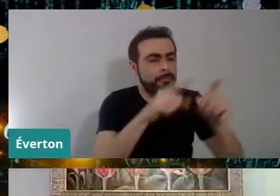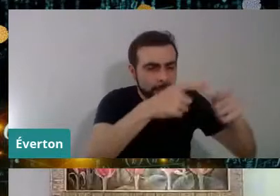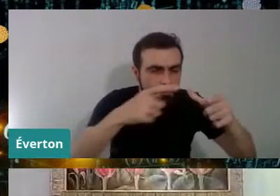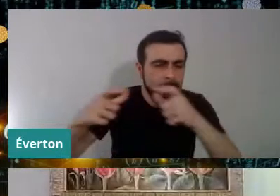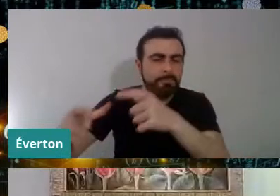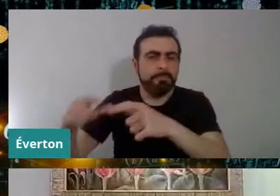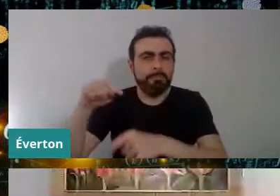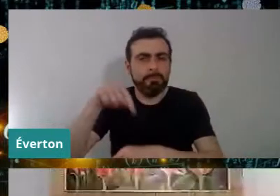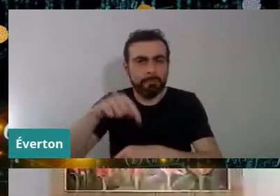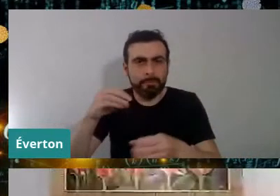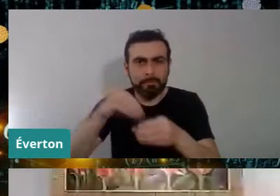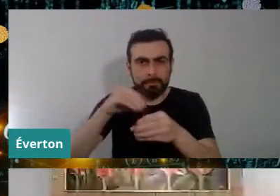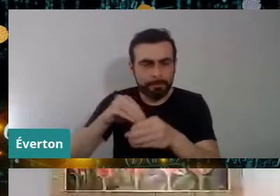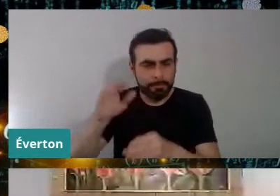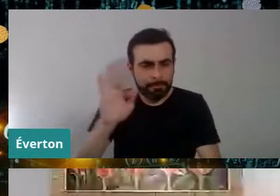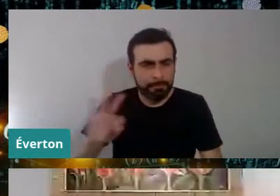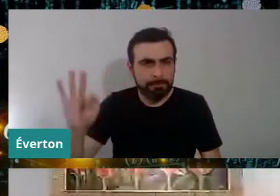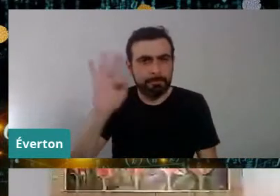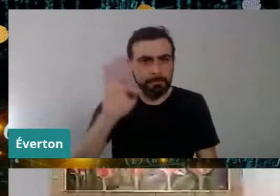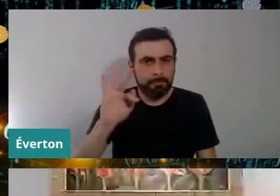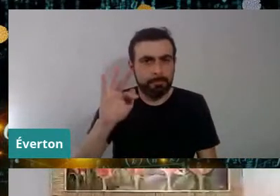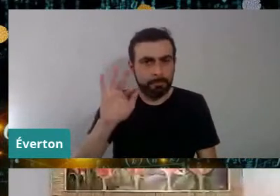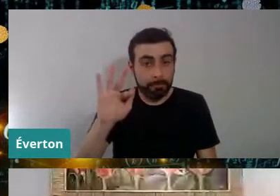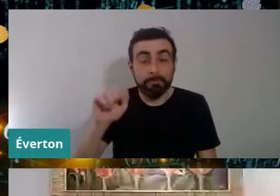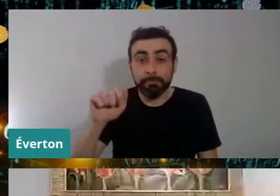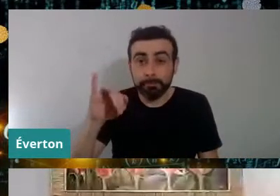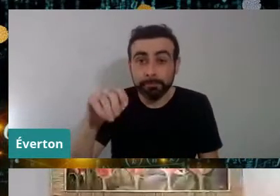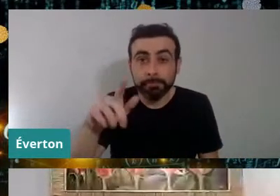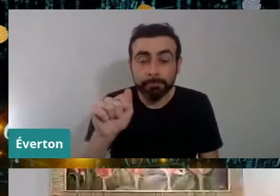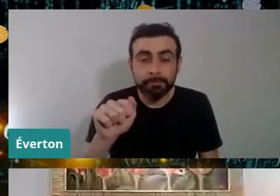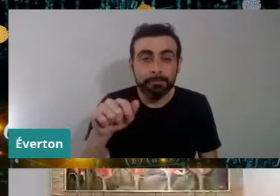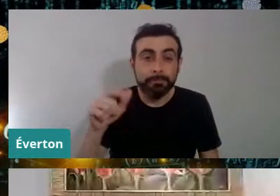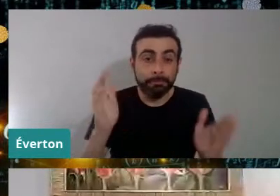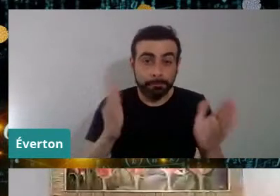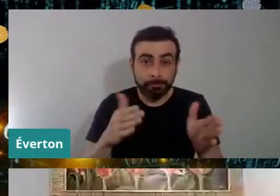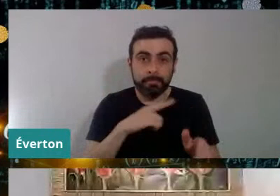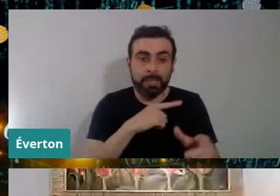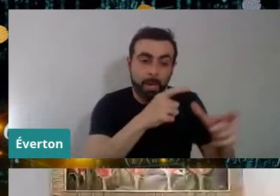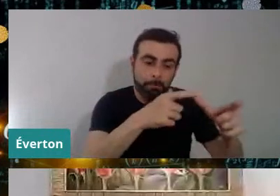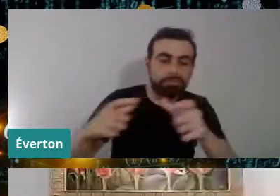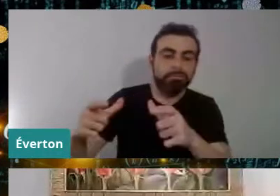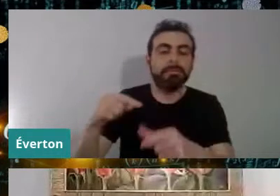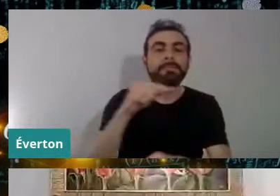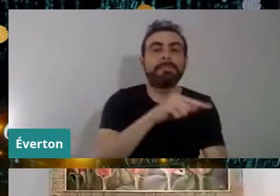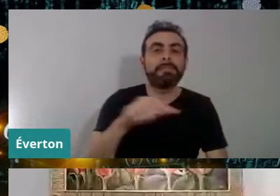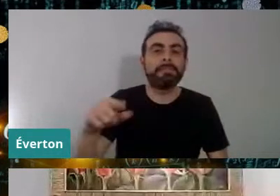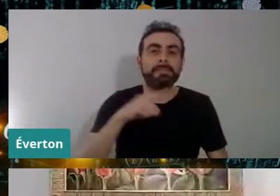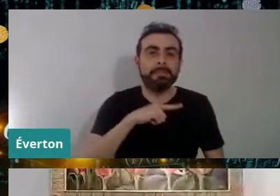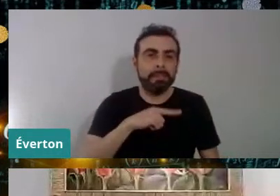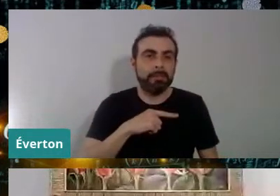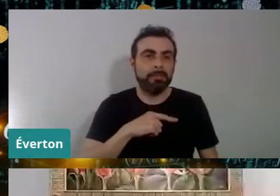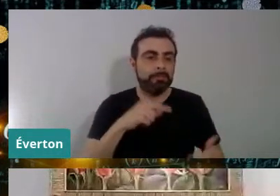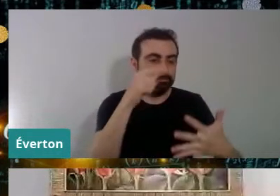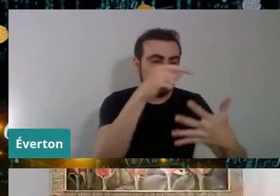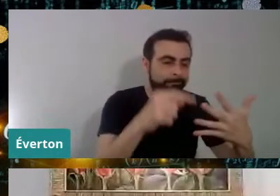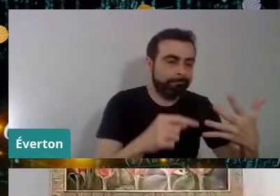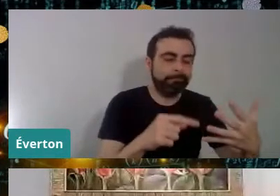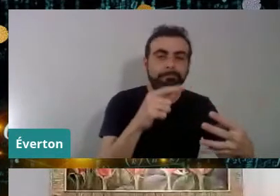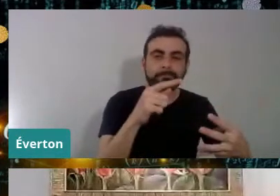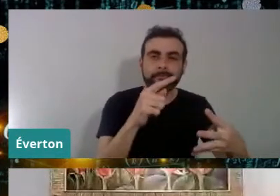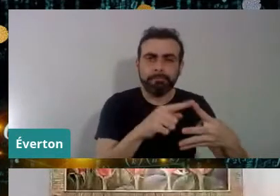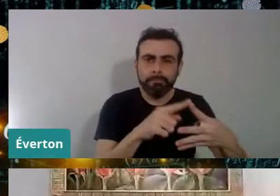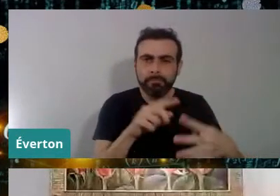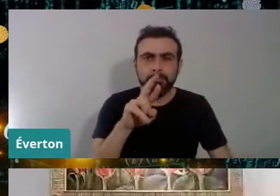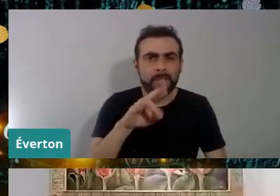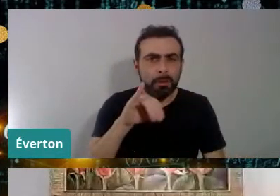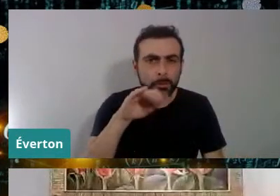funcionou, né? Isso. A Fafisa, ela foi para o colégio, começou no Colégio Rui